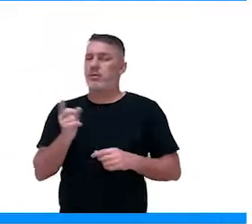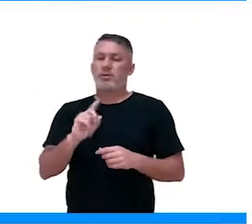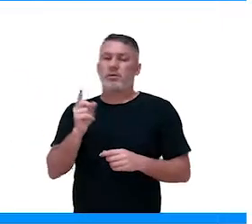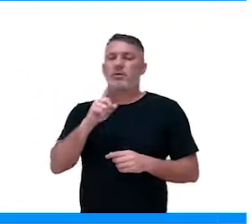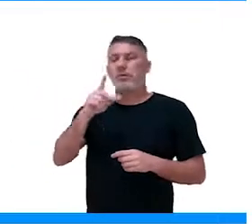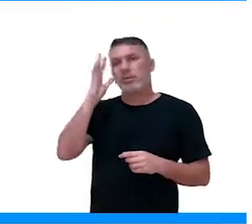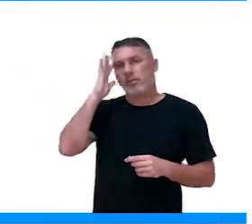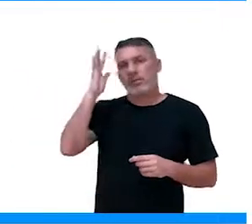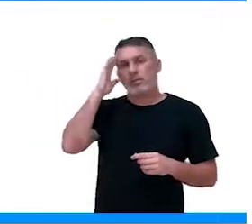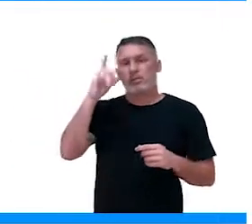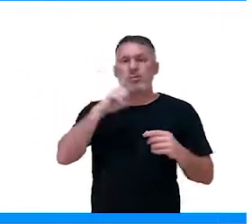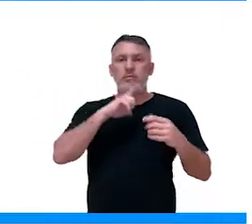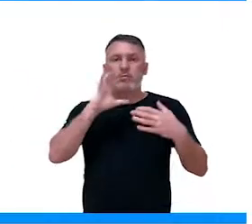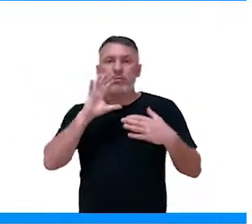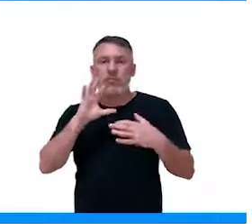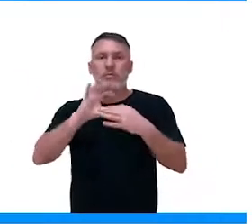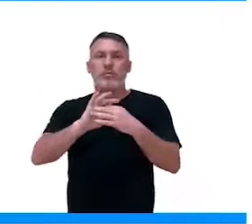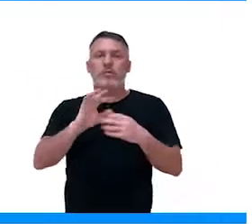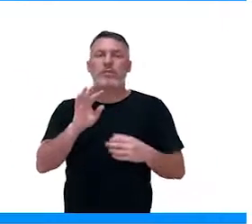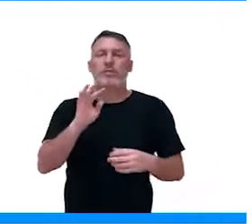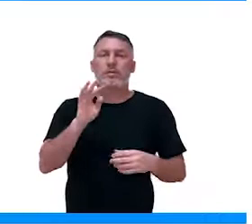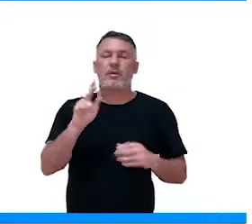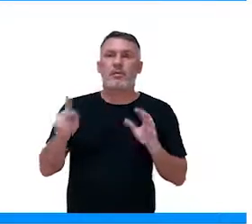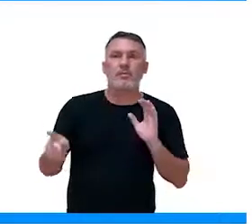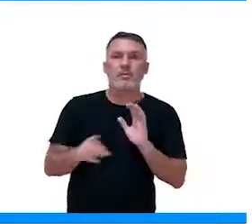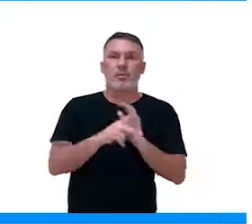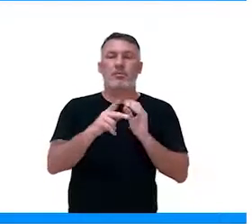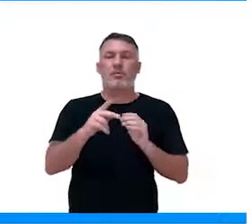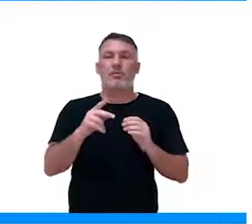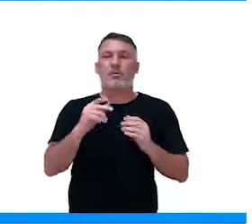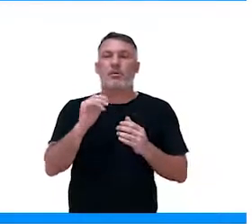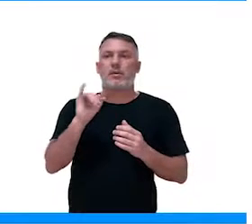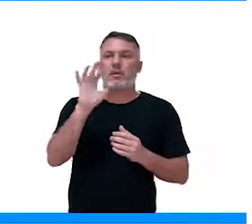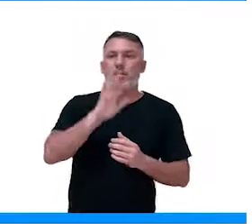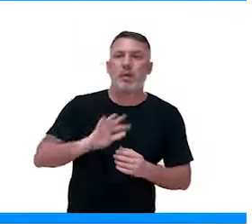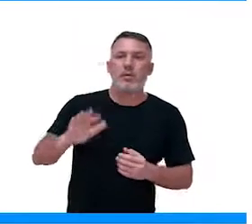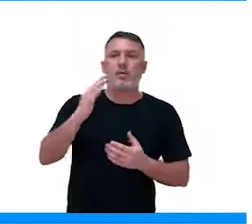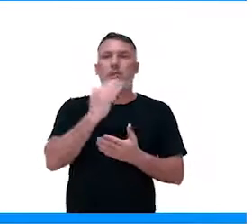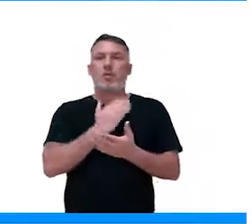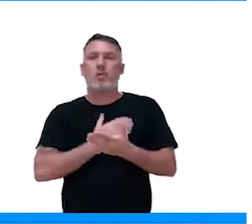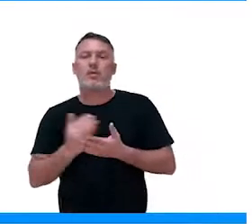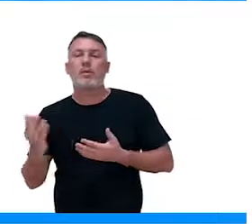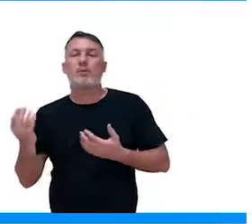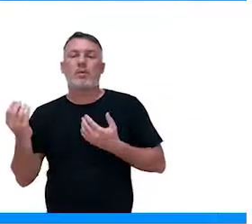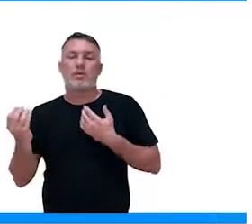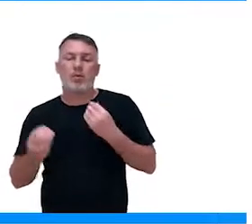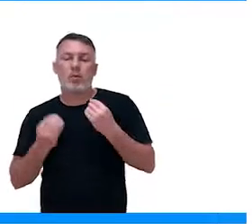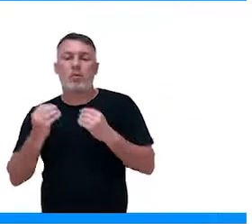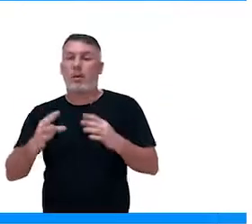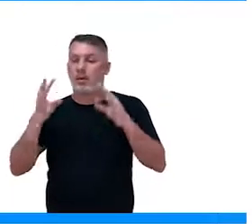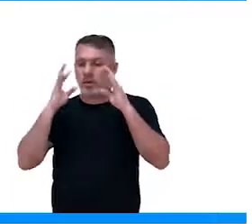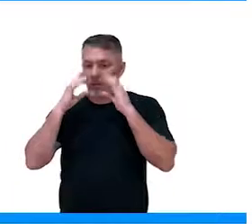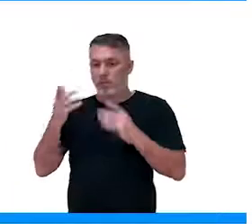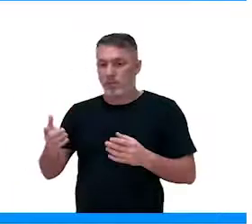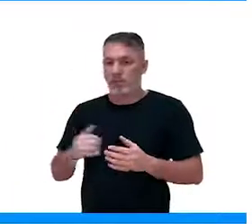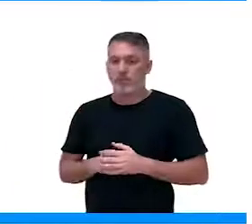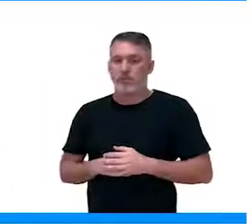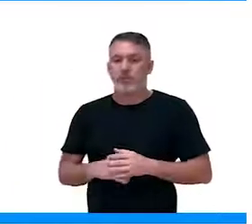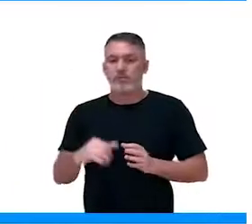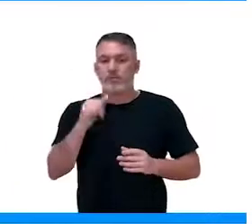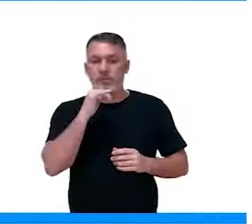ter que pensar do ponto de vista mais técnico, o que a imagem está trazendo, quais são os sentimentos. Tem que ficar atento a